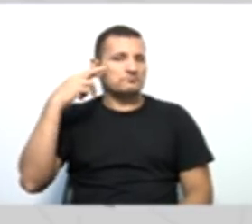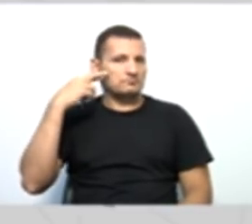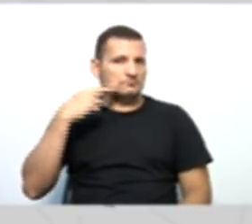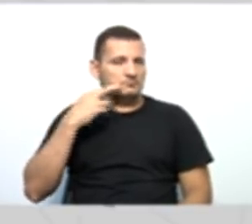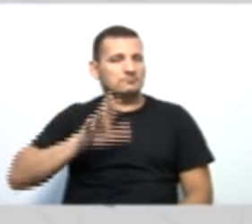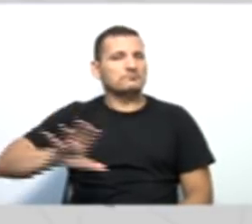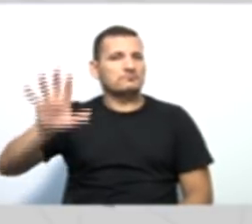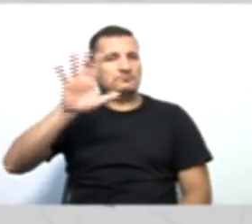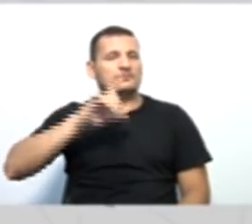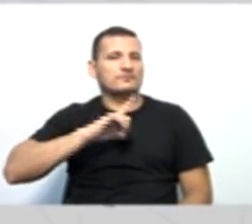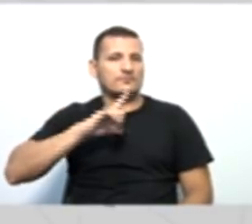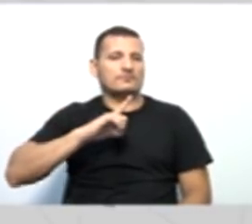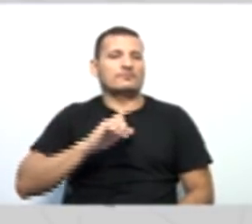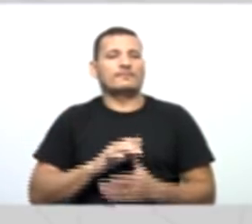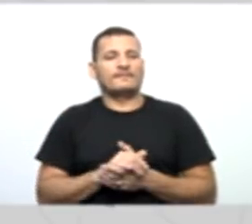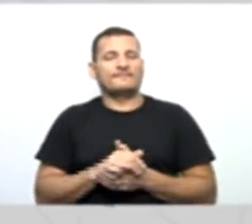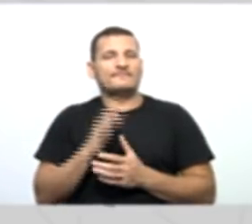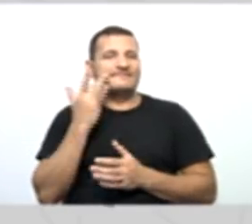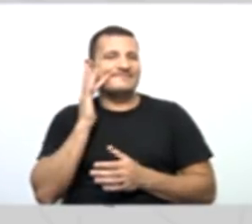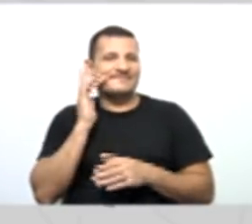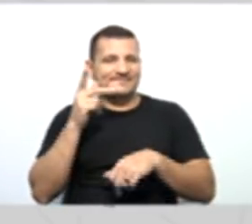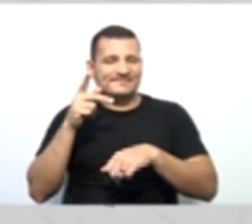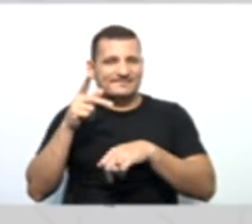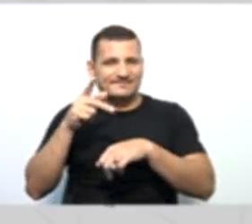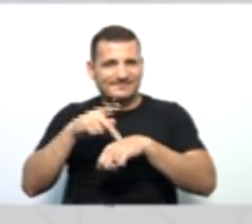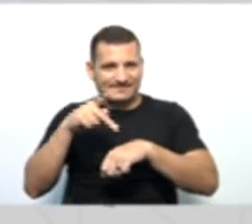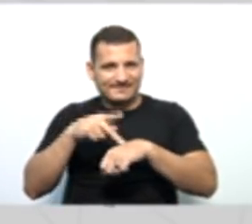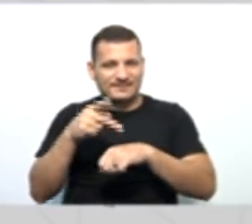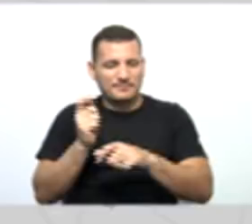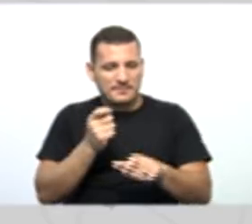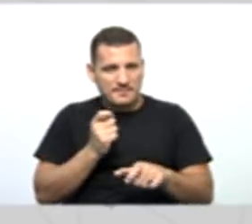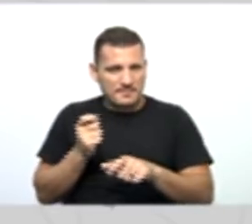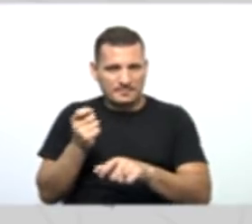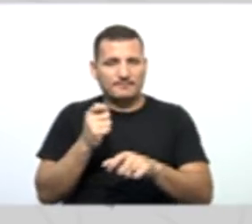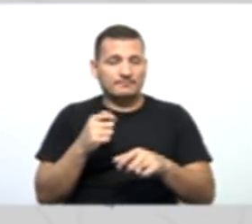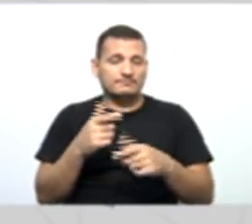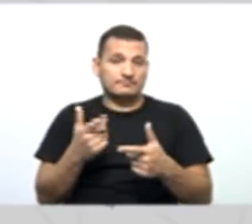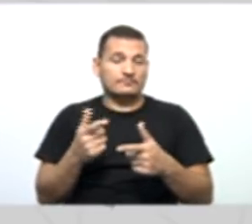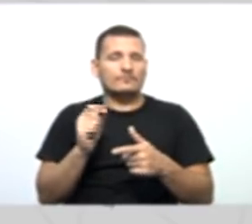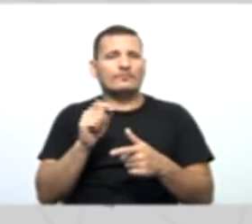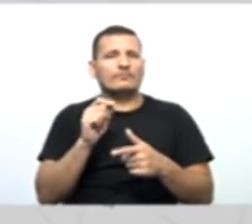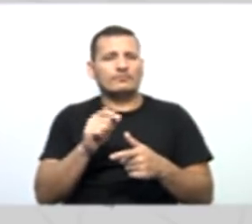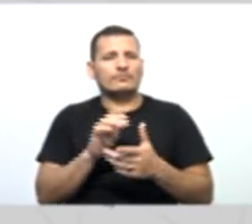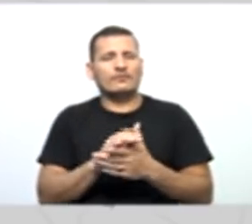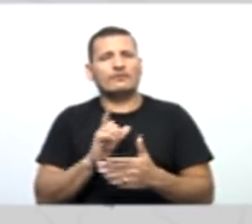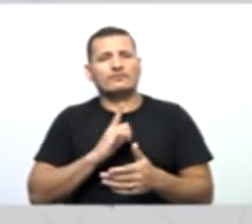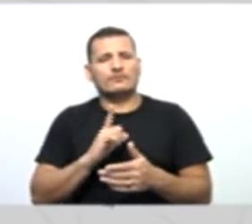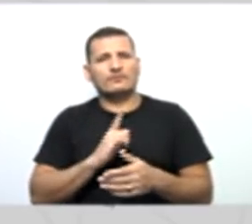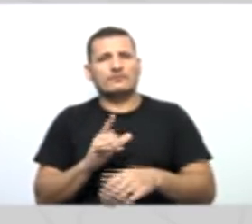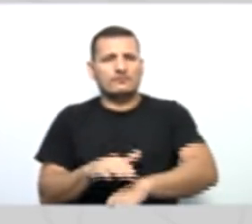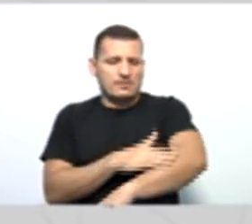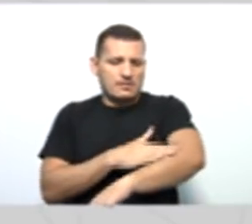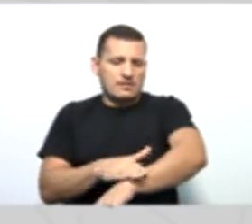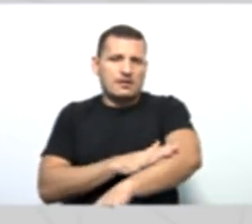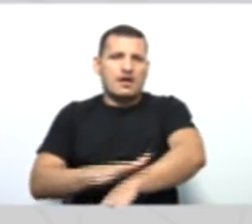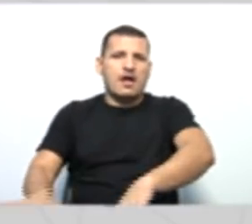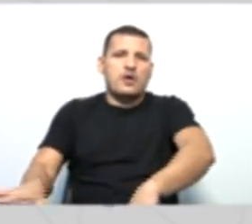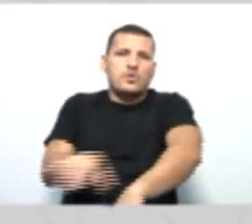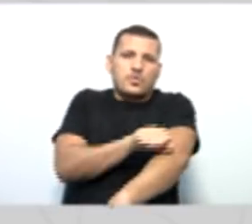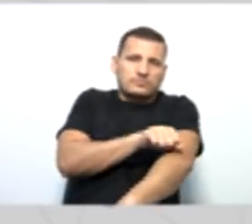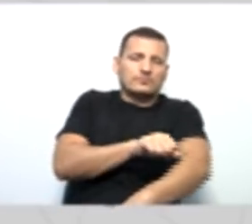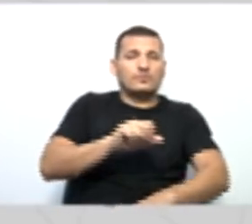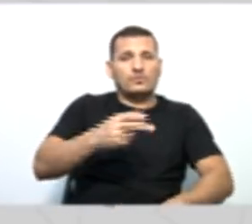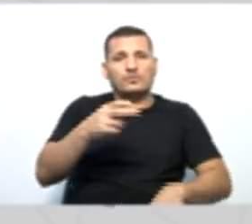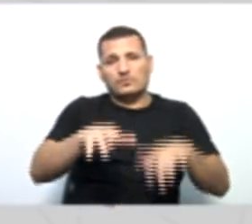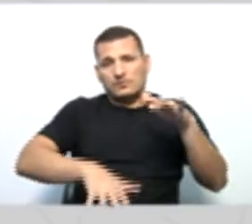não é? O contato com a substância dá-se por meio da inalação, absorção cutânea pela pele ou via oral, às